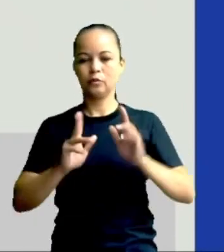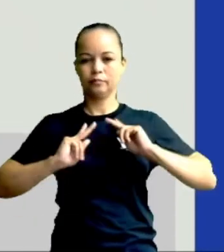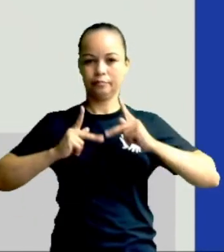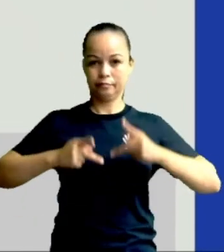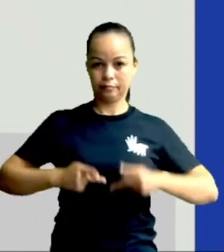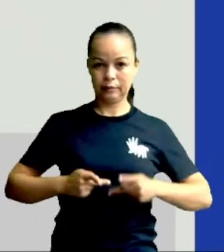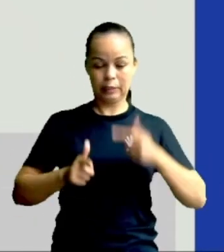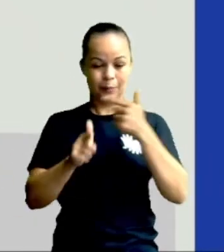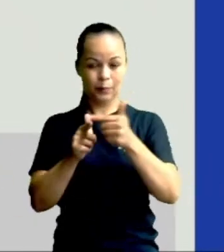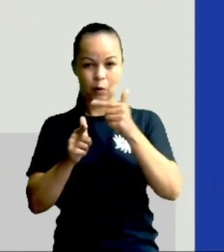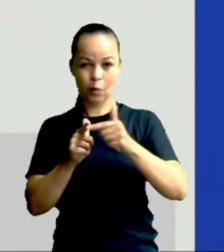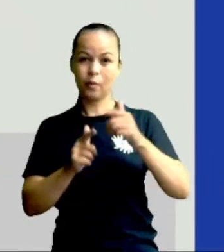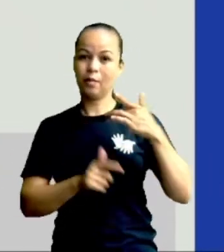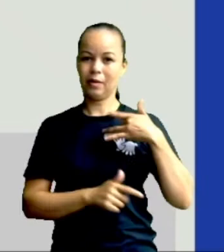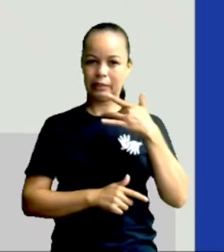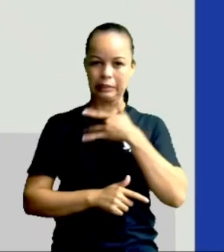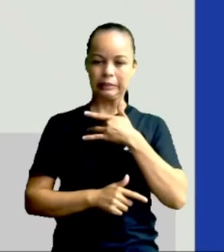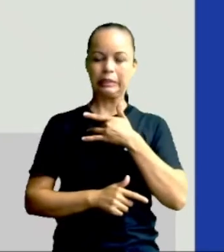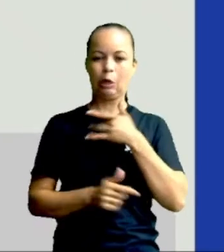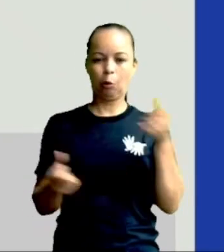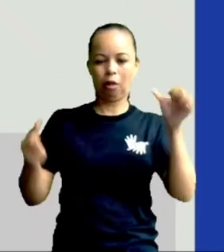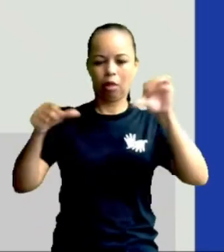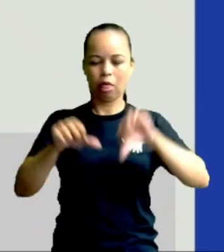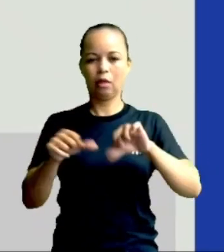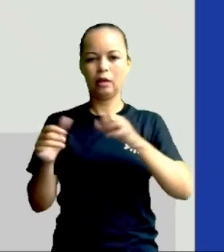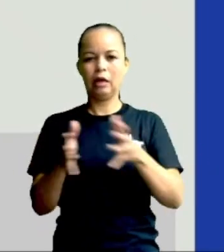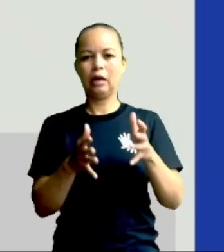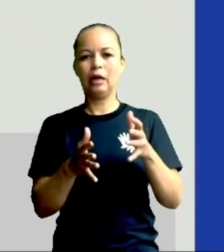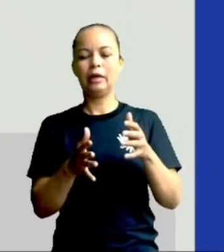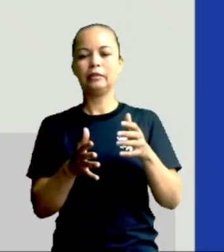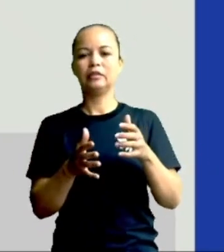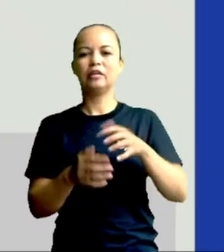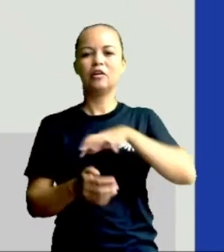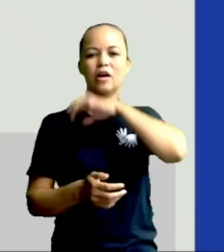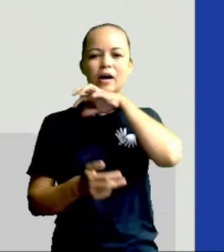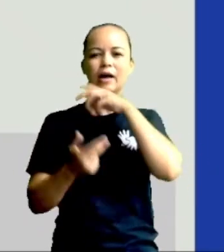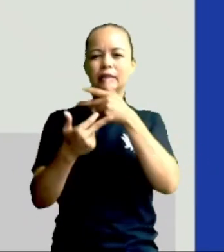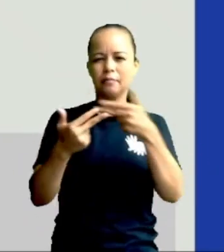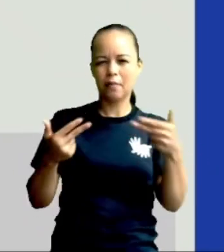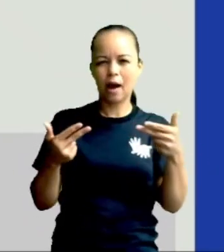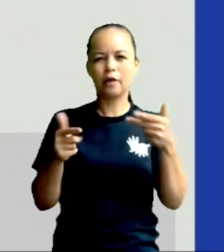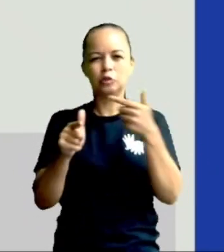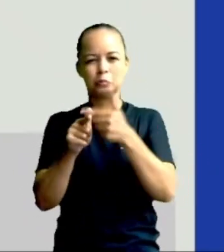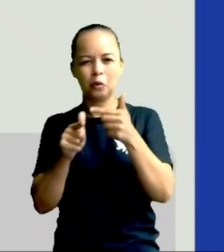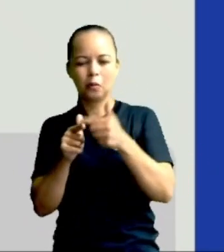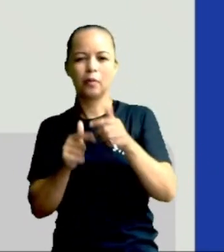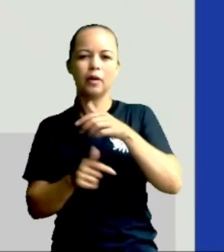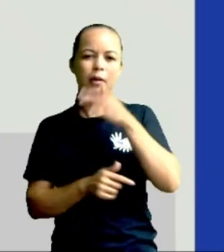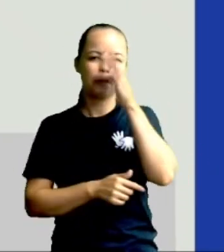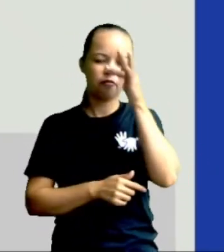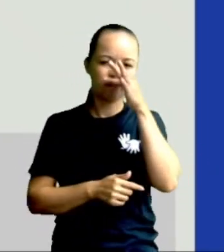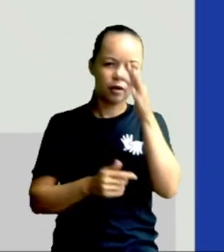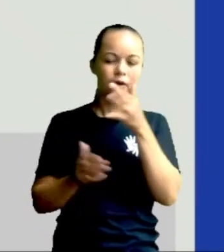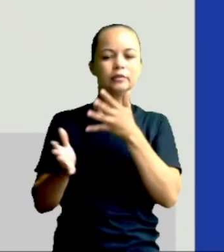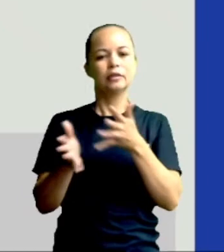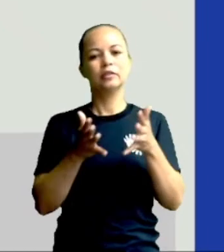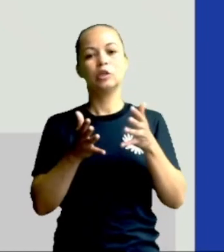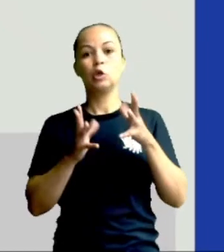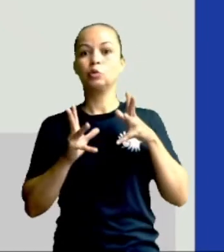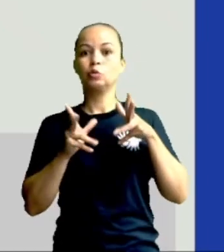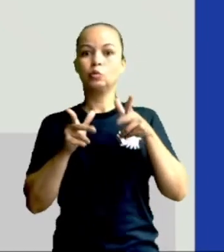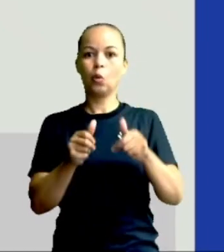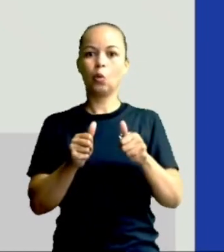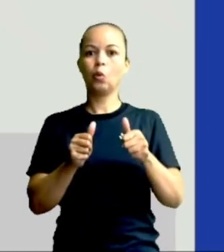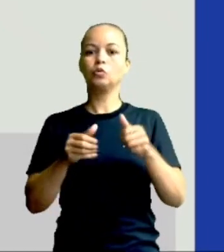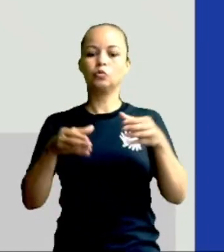gera danos à nossa saúde, além de afetar animais, plantas e todos os seres vivos